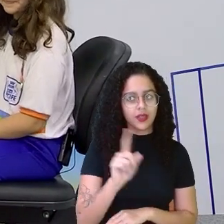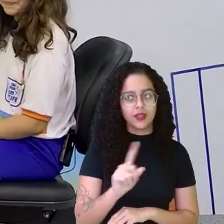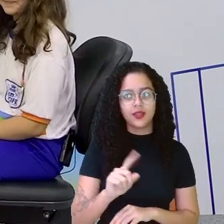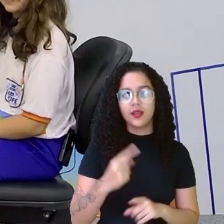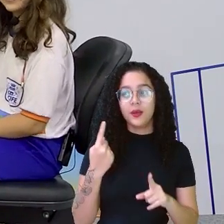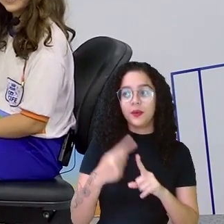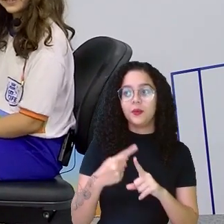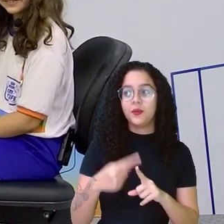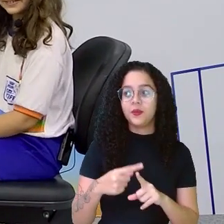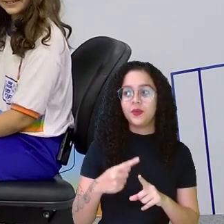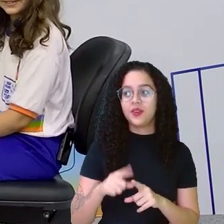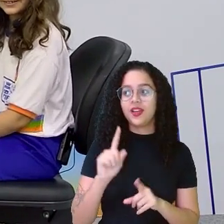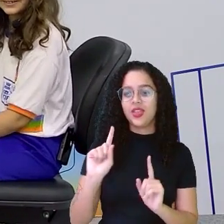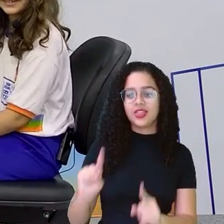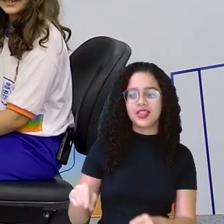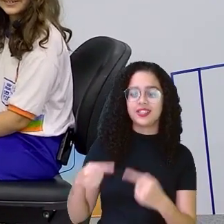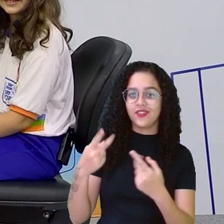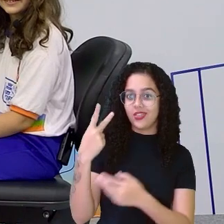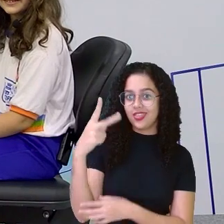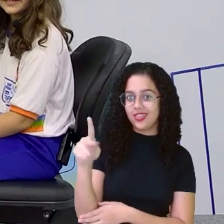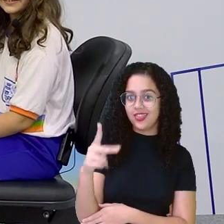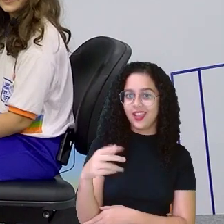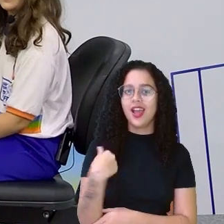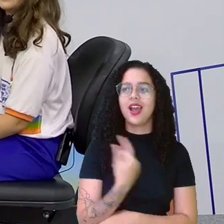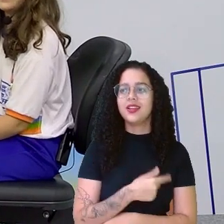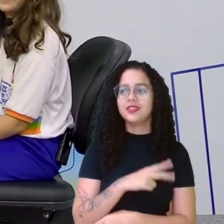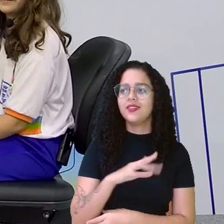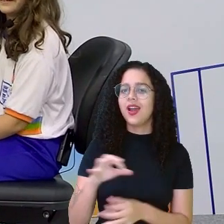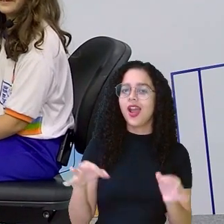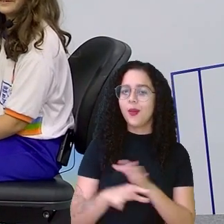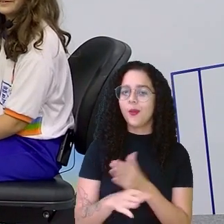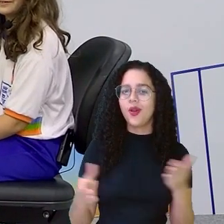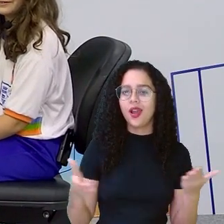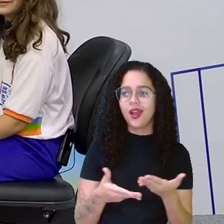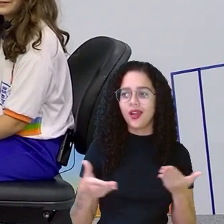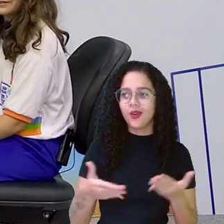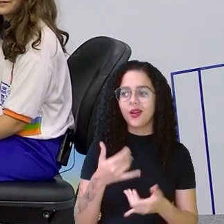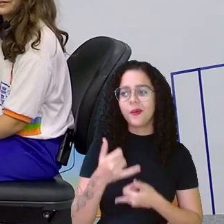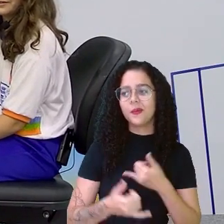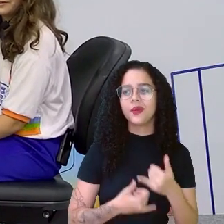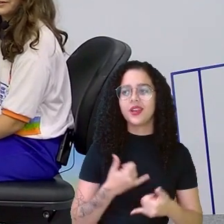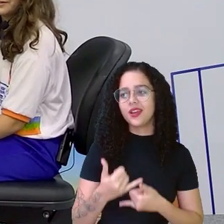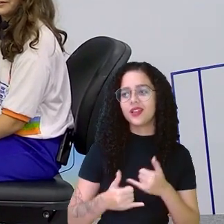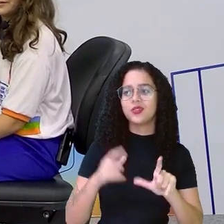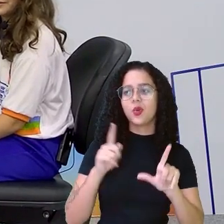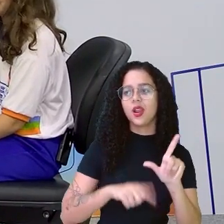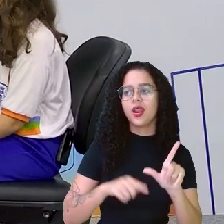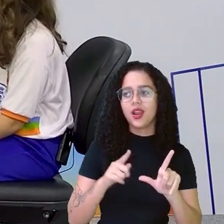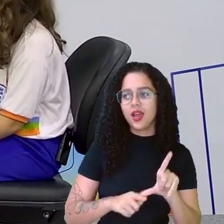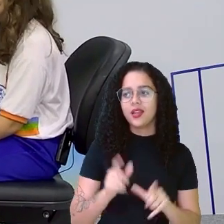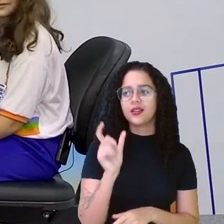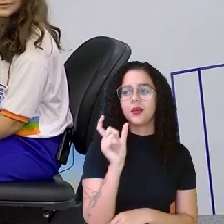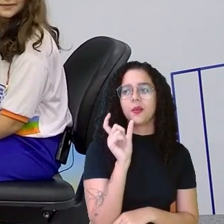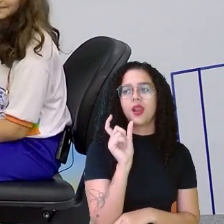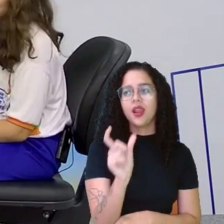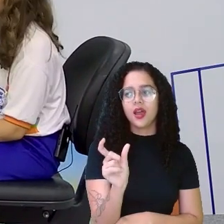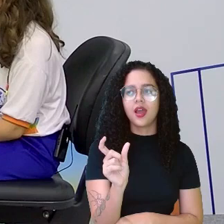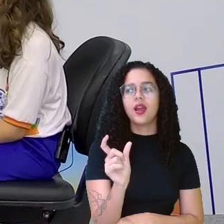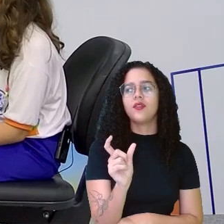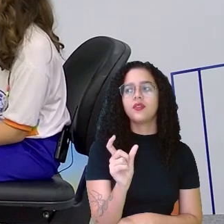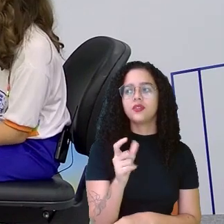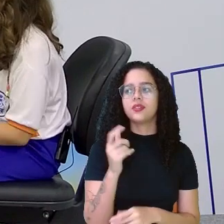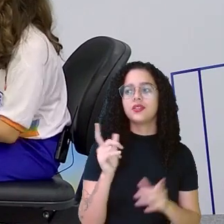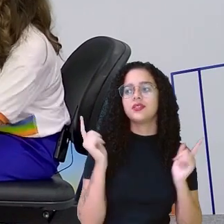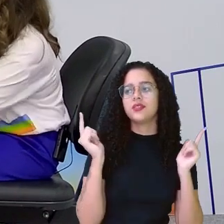não. Porque esse é o desafio deles. E a gente vai ficando por aqui, ó. Brincando com as letras, com as palavras. E